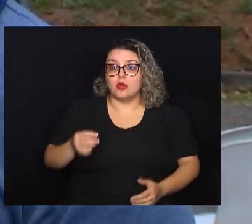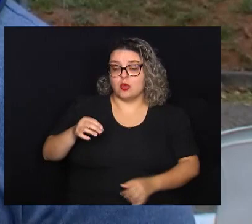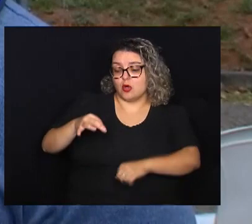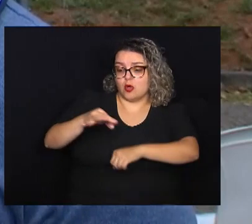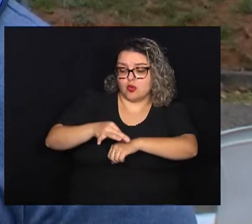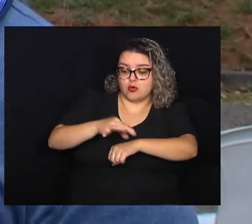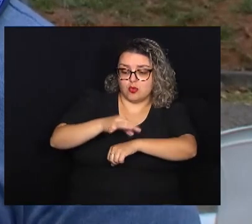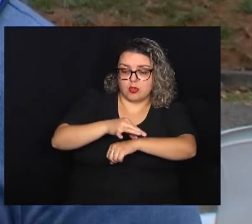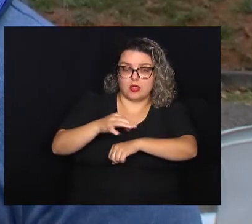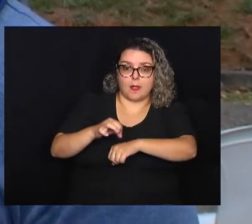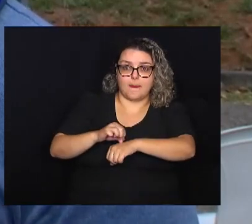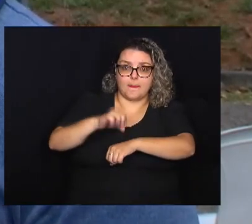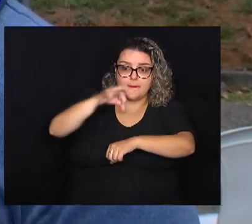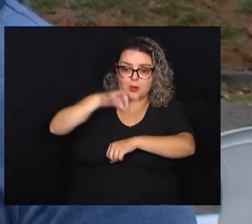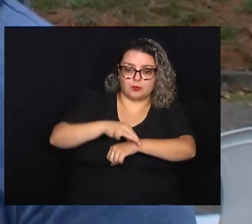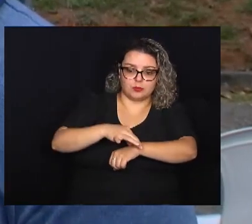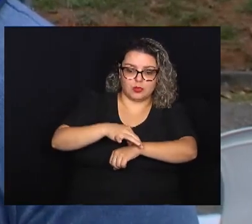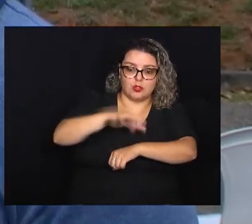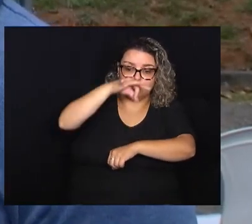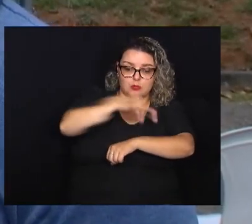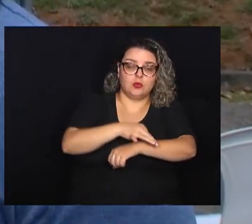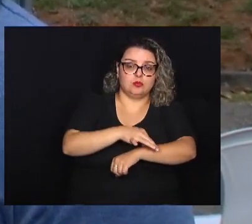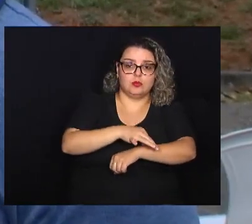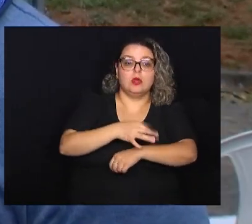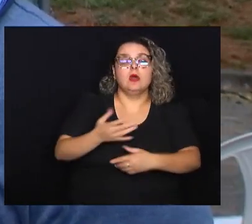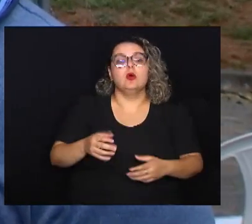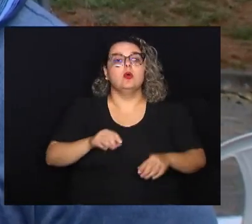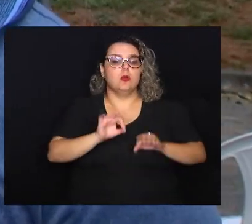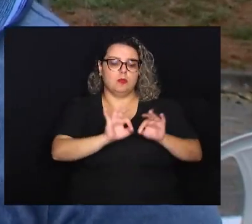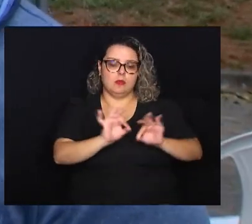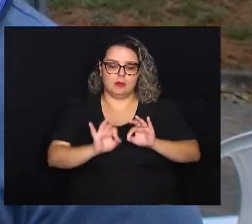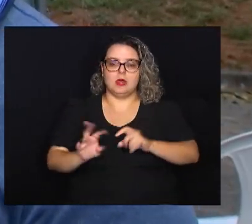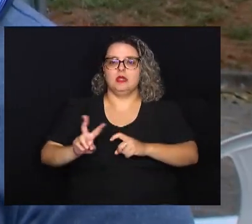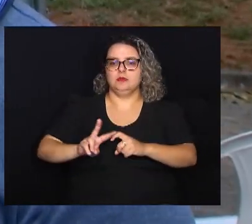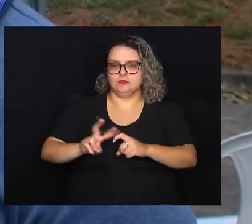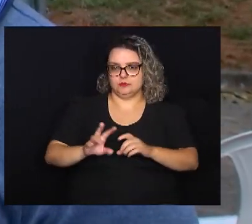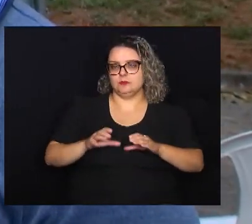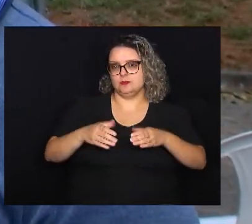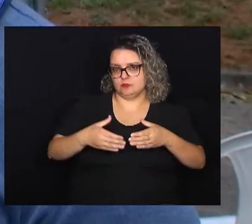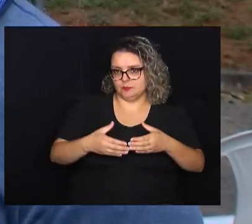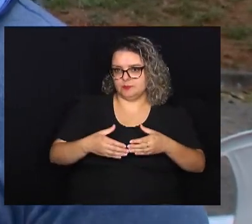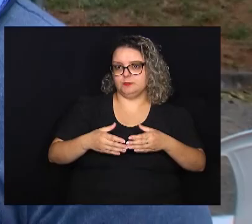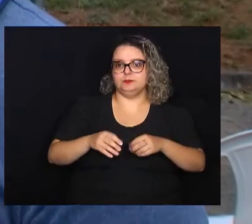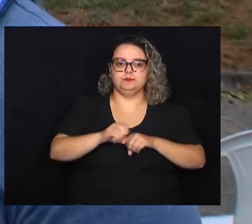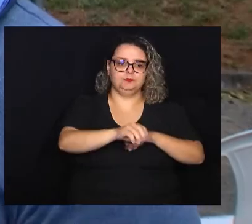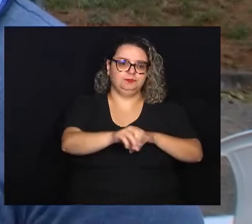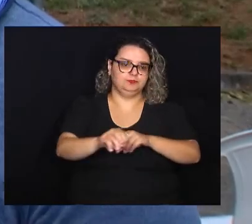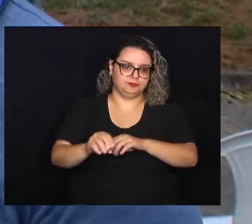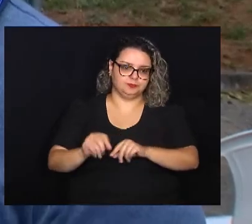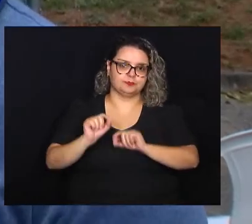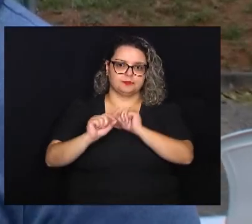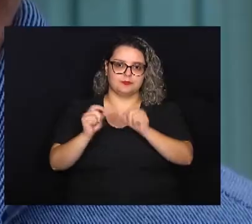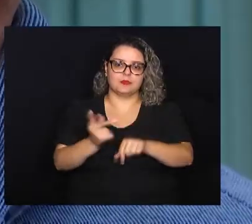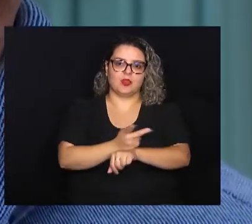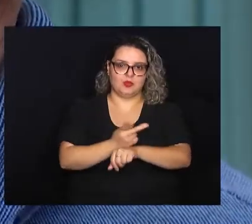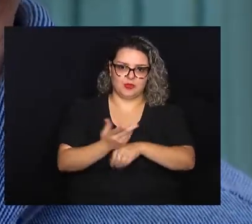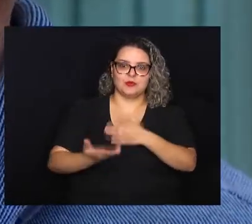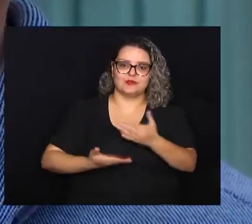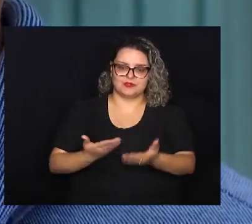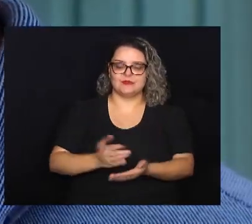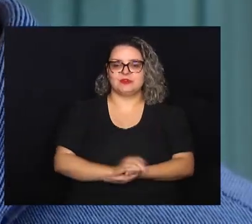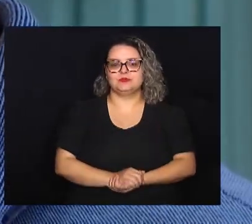exemplo o pessoal dos consultórios estão preparados na equipe tá preparada para ensinar para quem procura o serviço